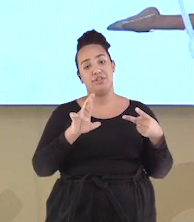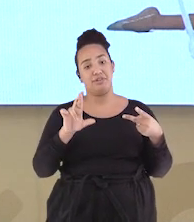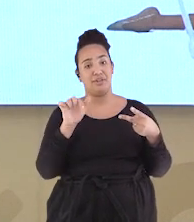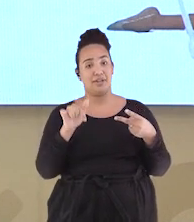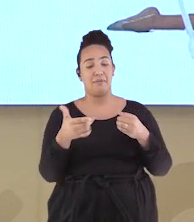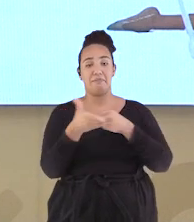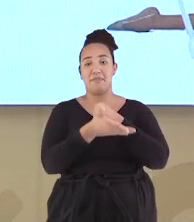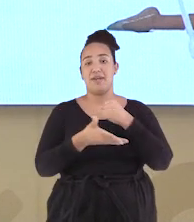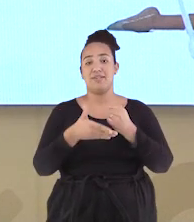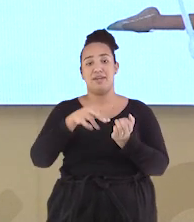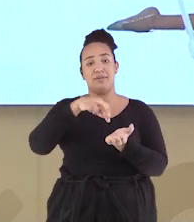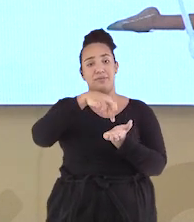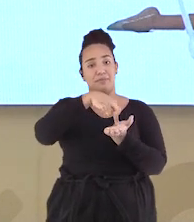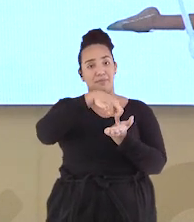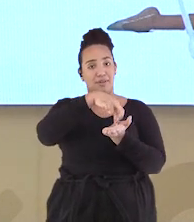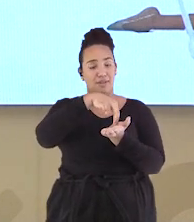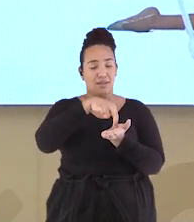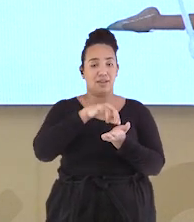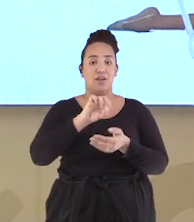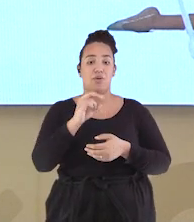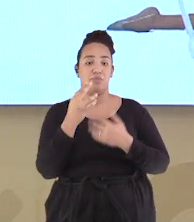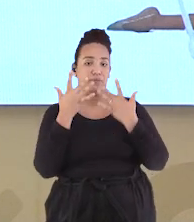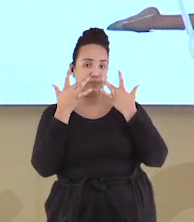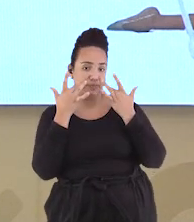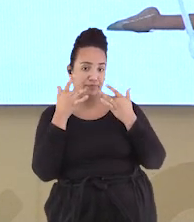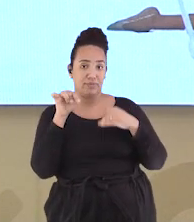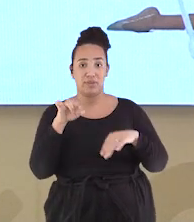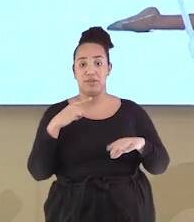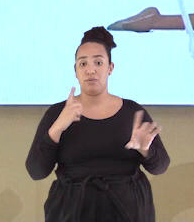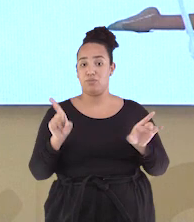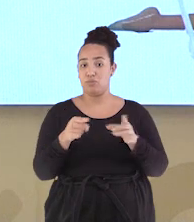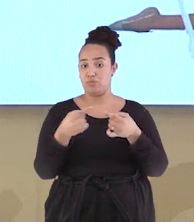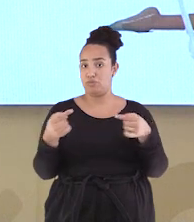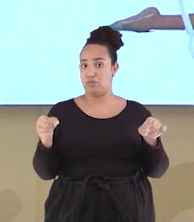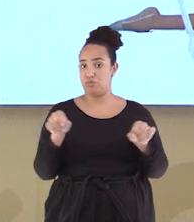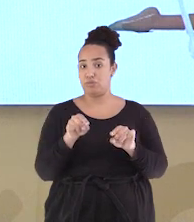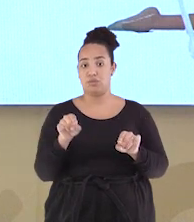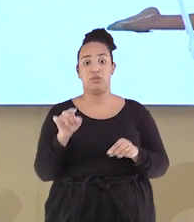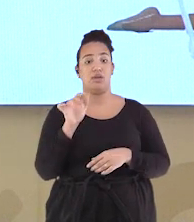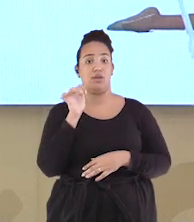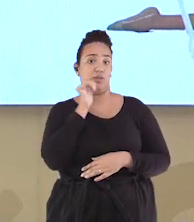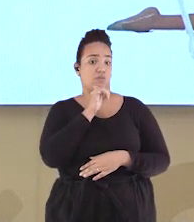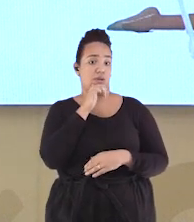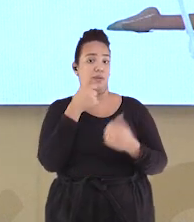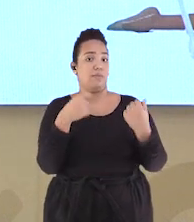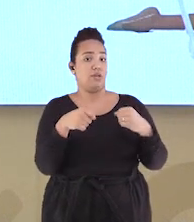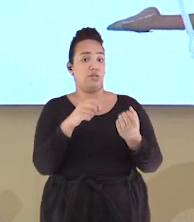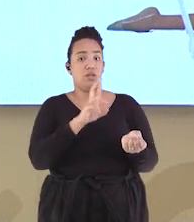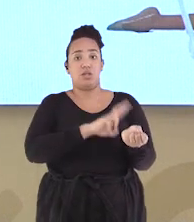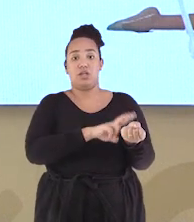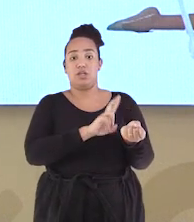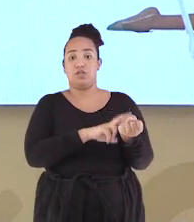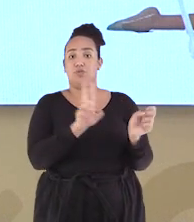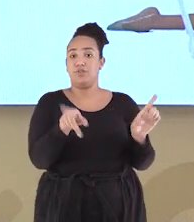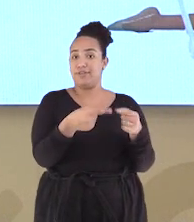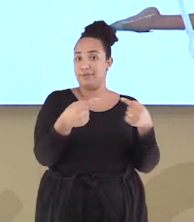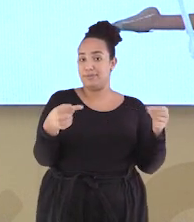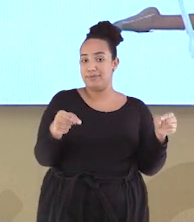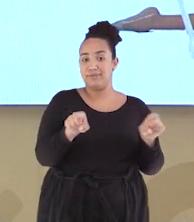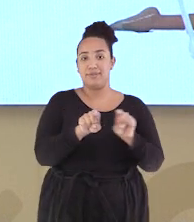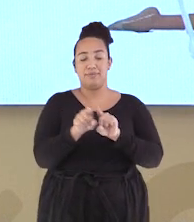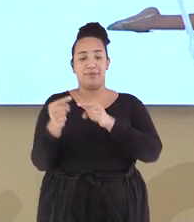dança teatral. Sua apresentação é guiada por uma música. As atletas precisam aliar o ritmo da música